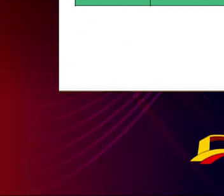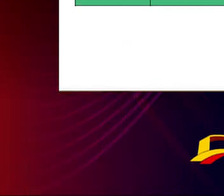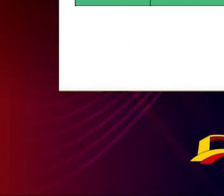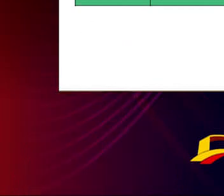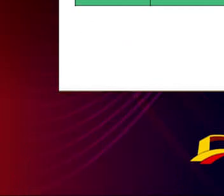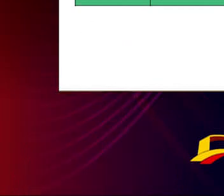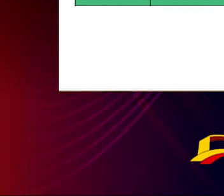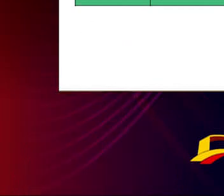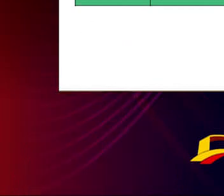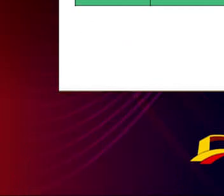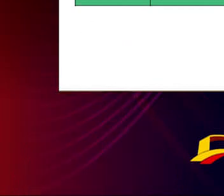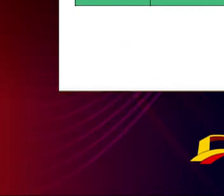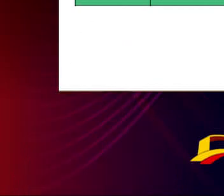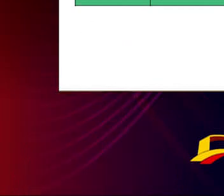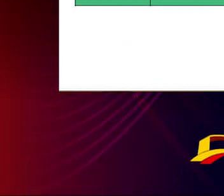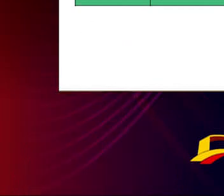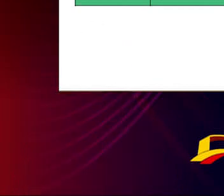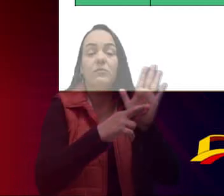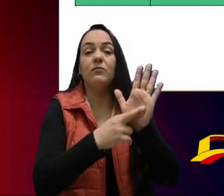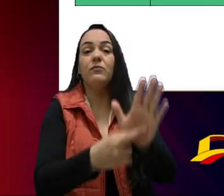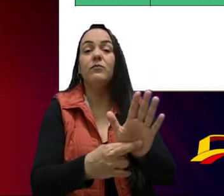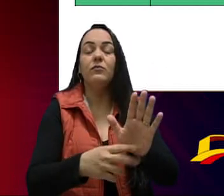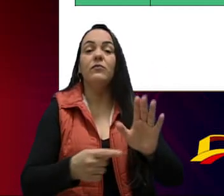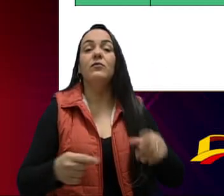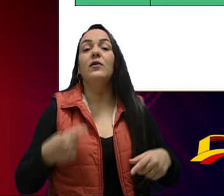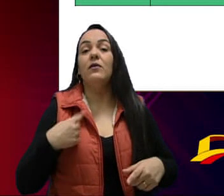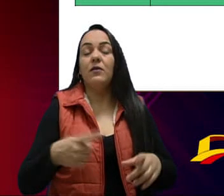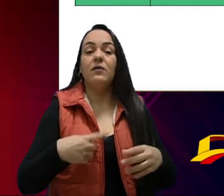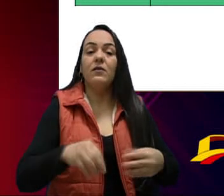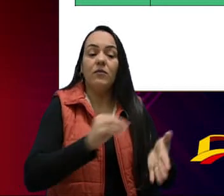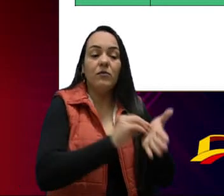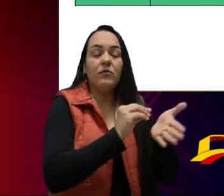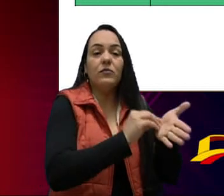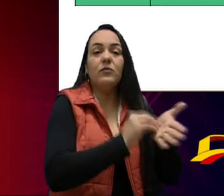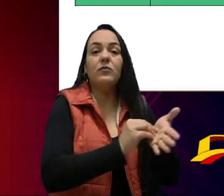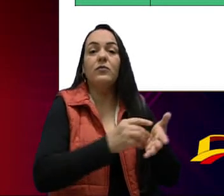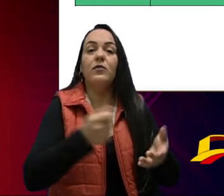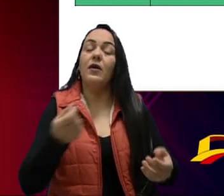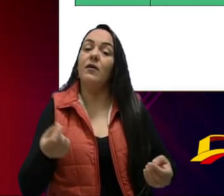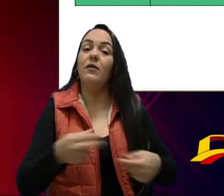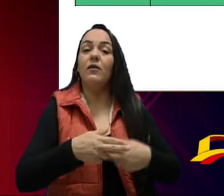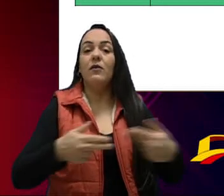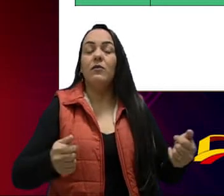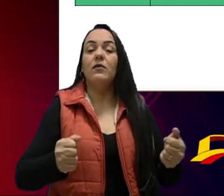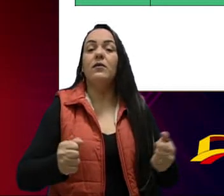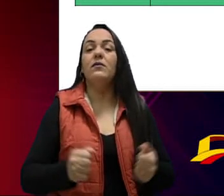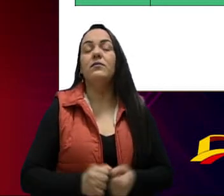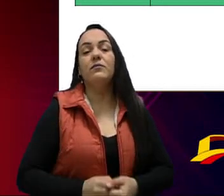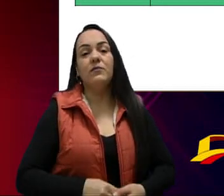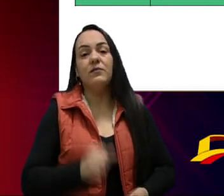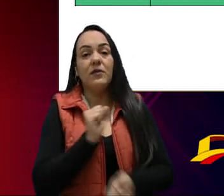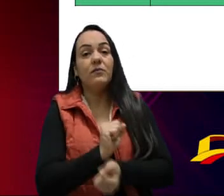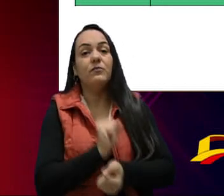é porque tem slide que nós temos valor reservado e tem slide só temos o valor do saldo